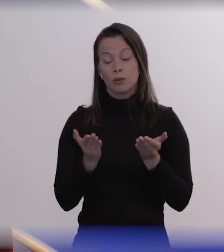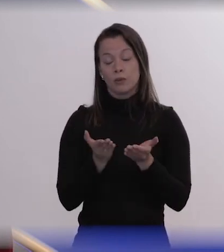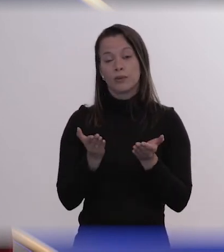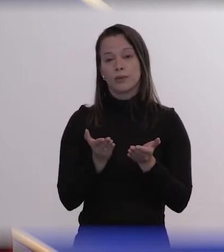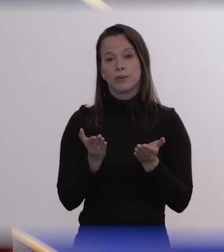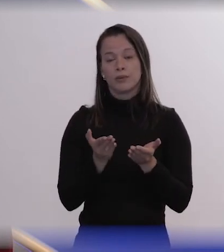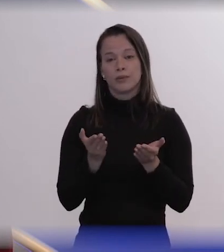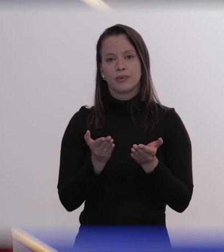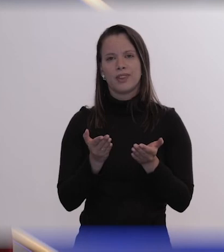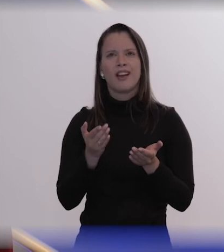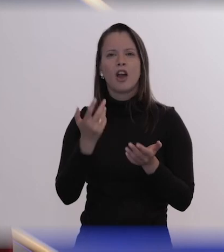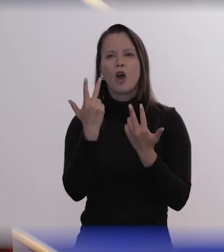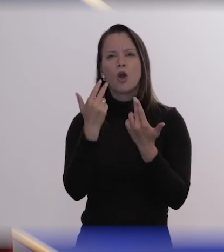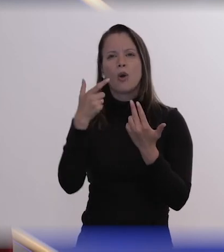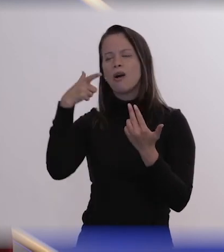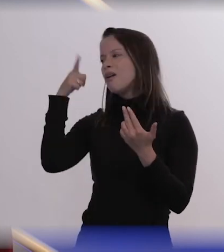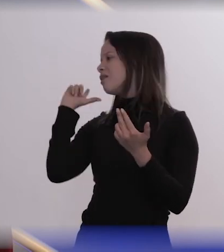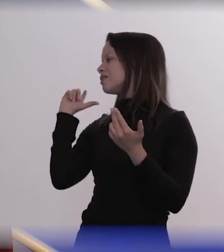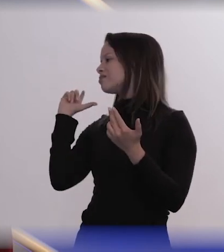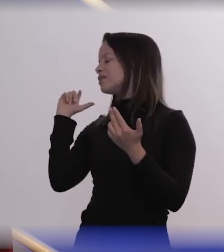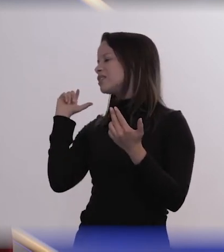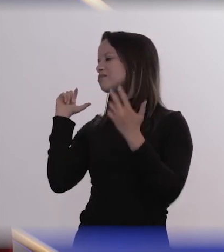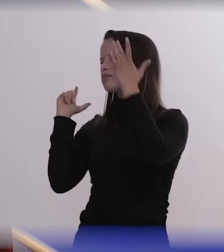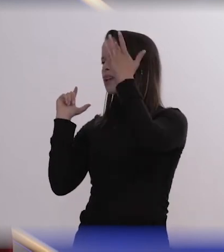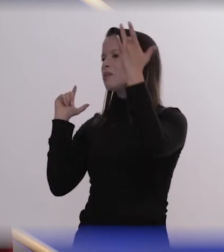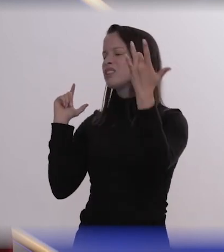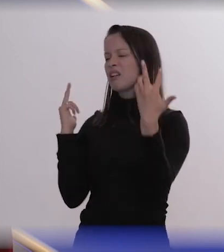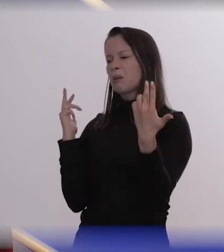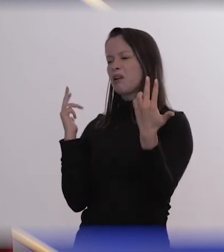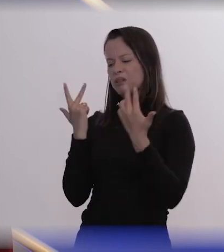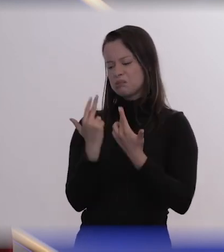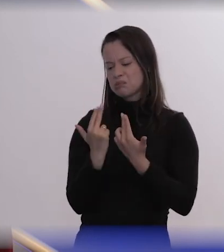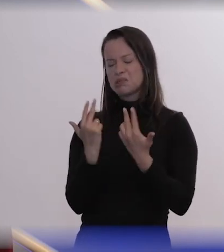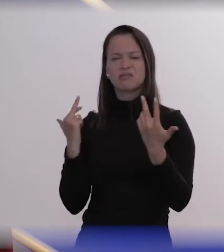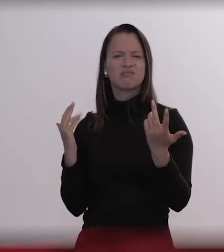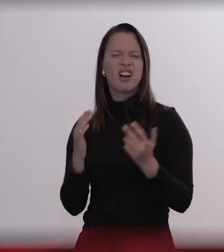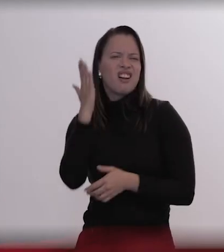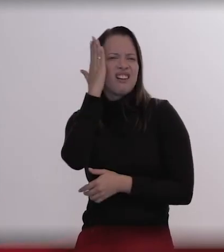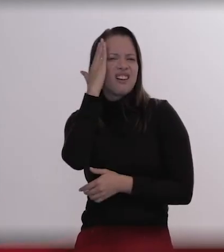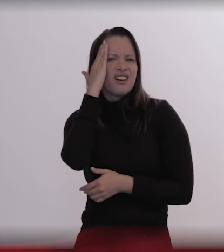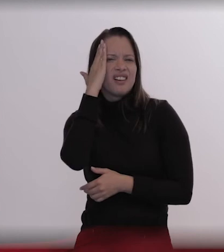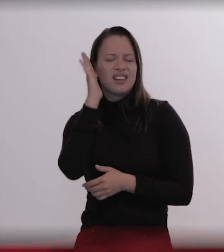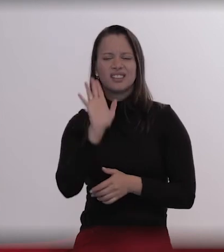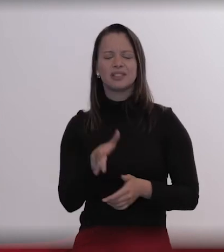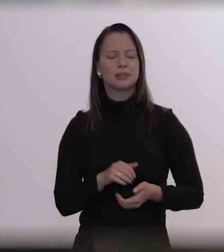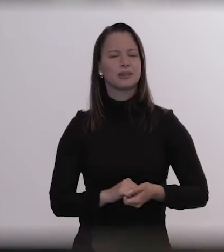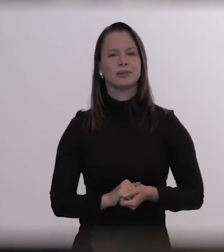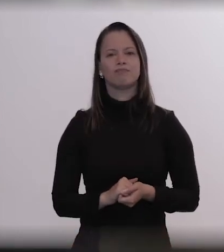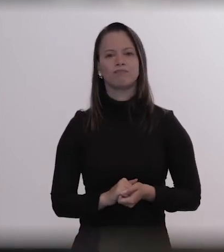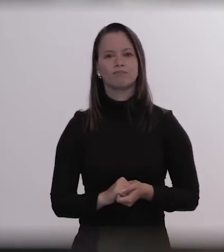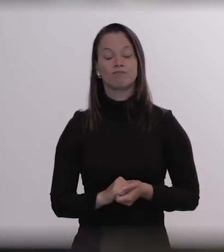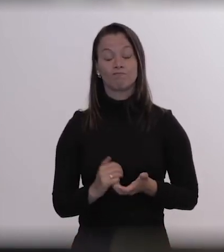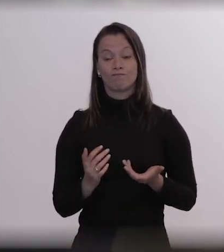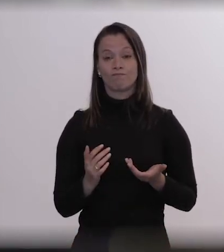Hoje é como ontem. E amanhã será como hoje. E hoje é como ontem. Eu já sei. O